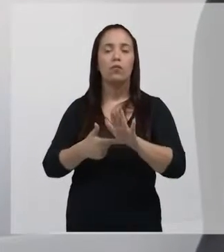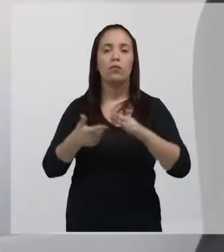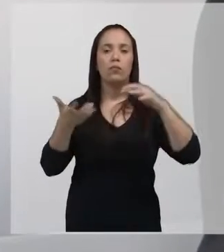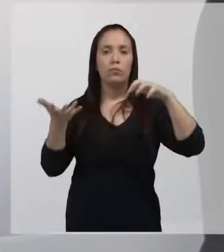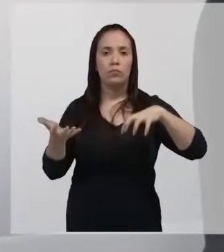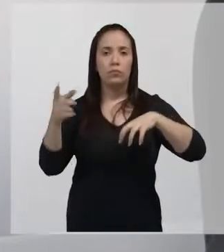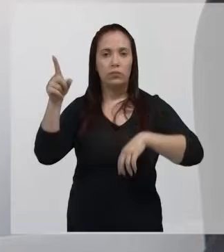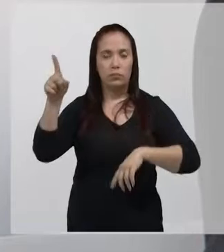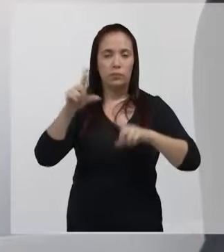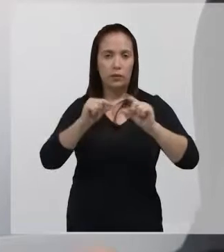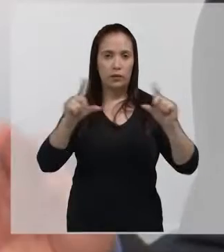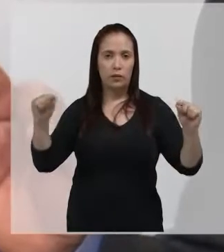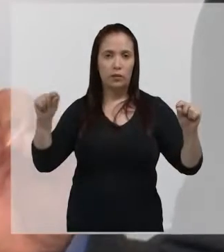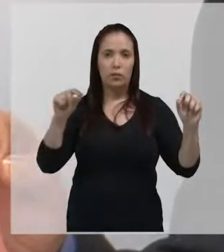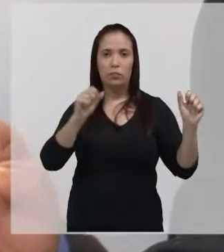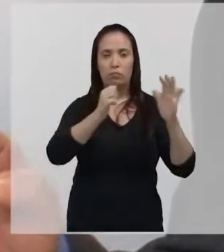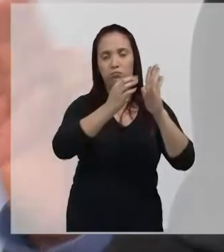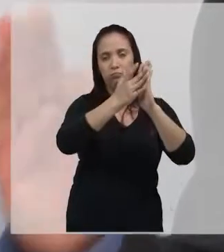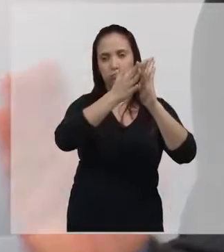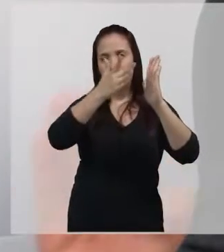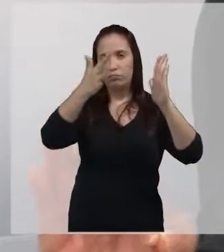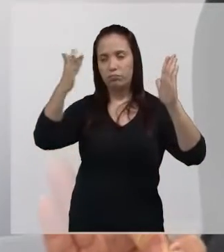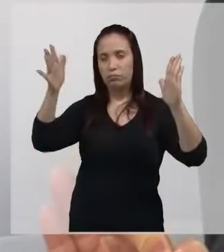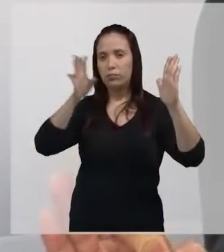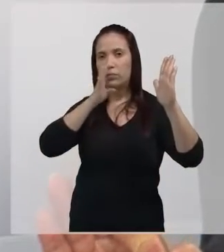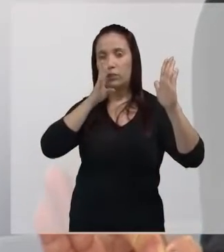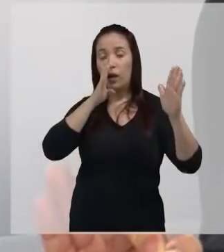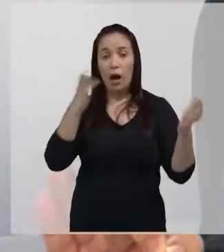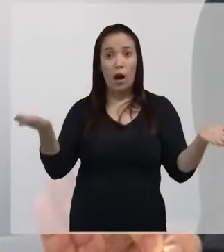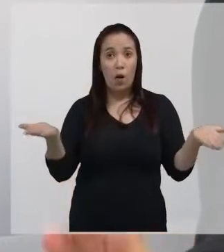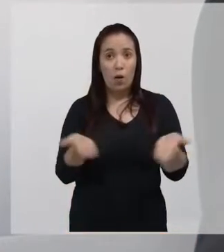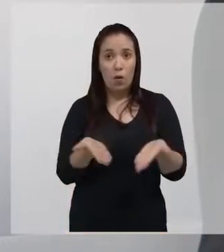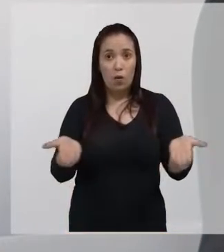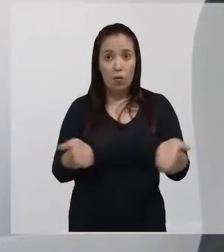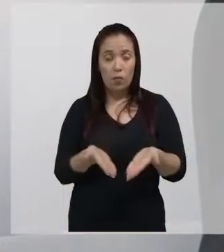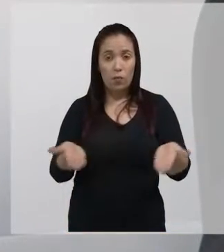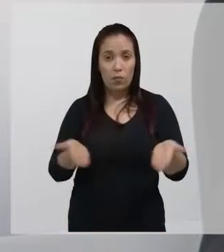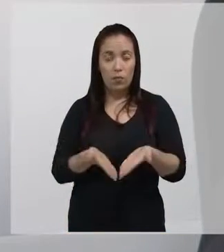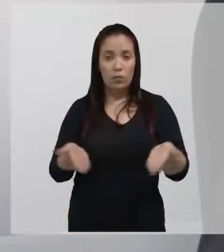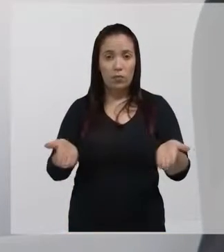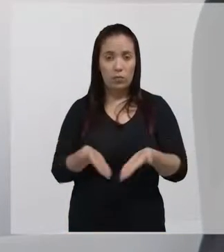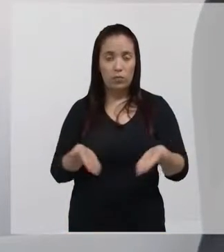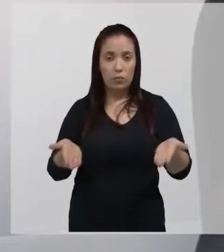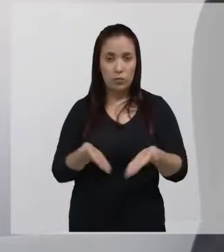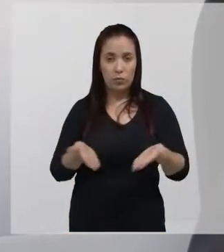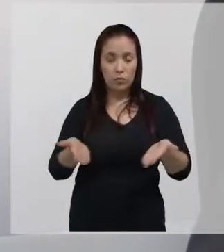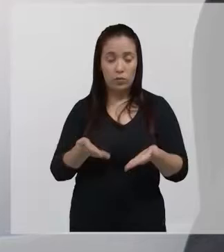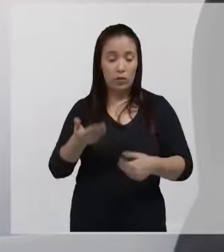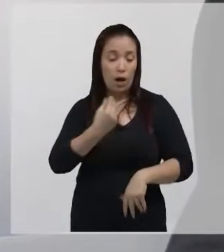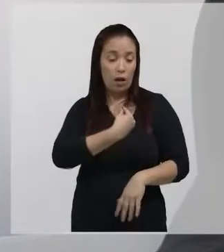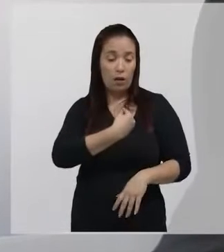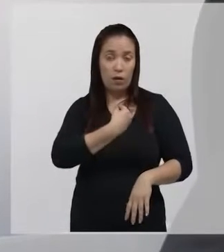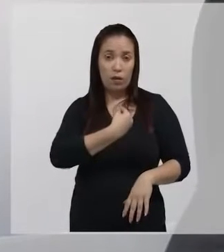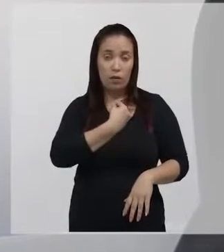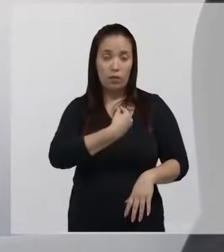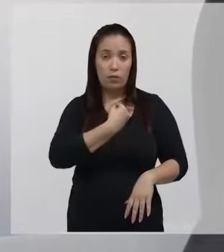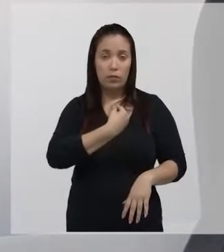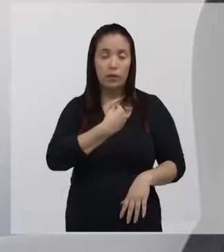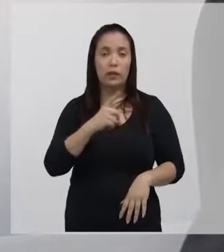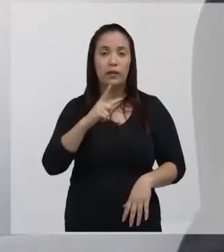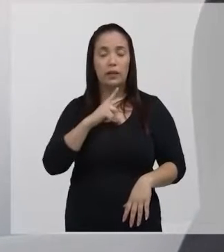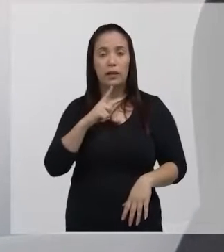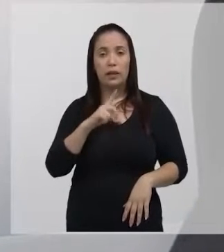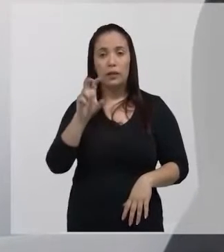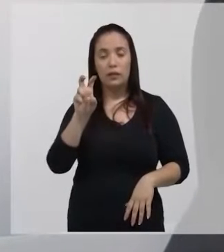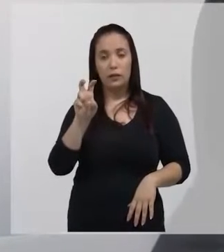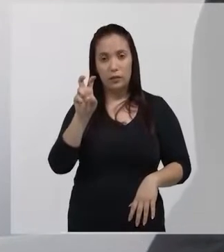e do Senado. Hoje em dia, durante os 5 dias úteis,